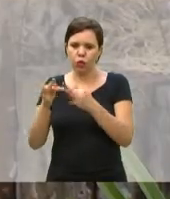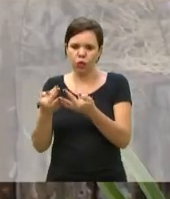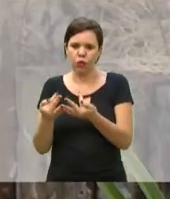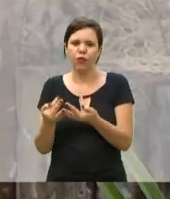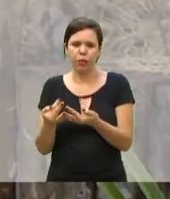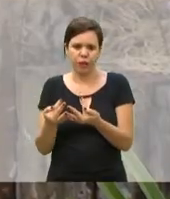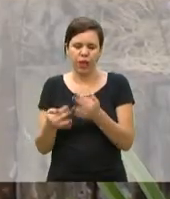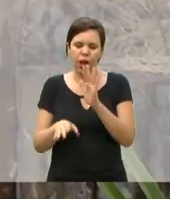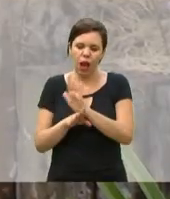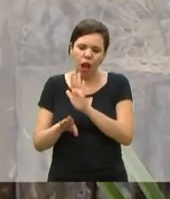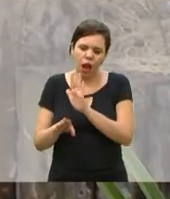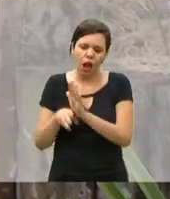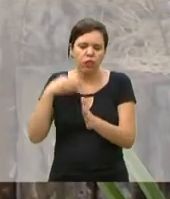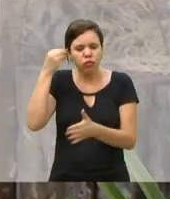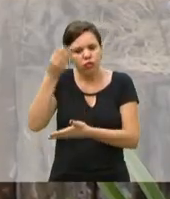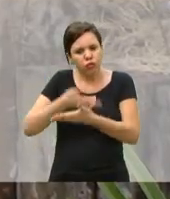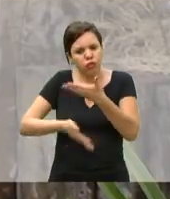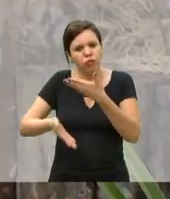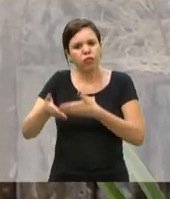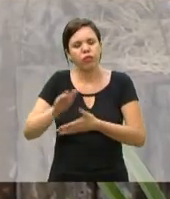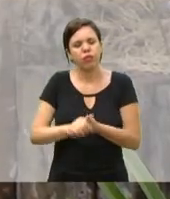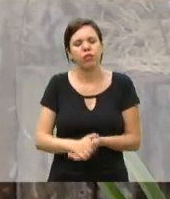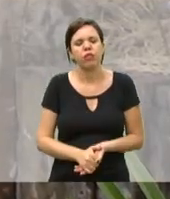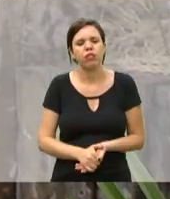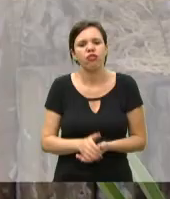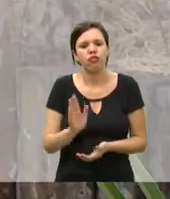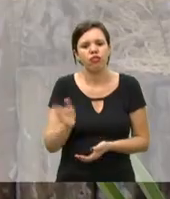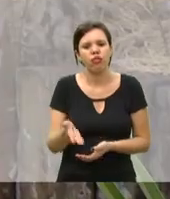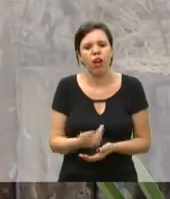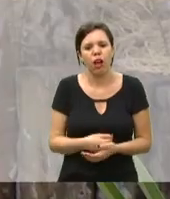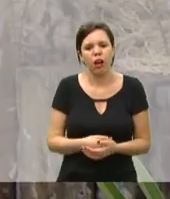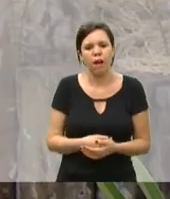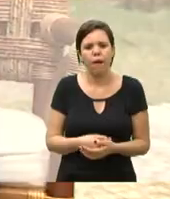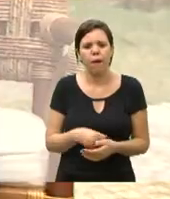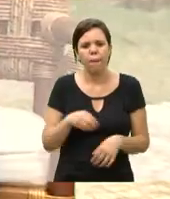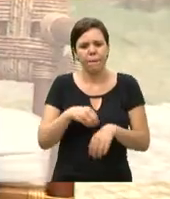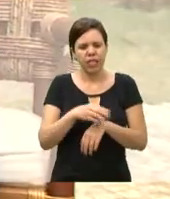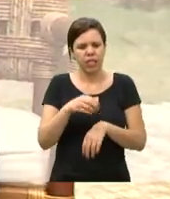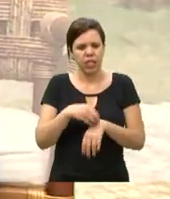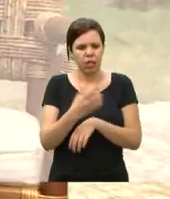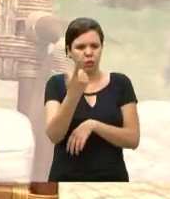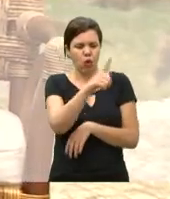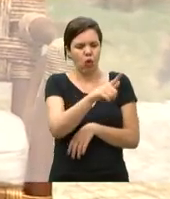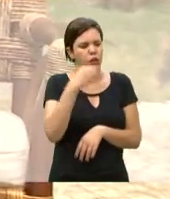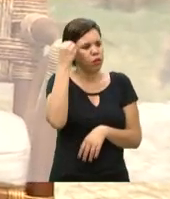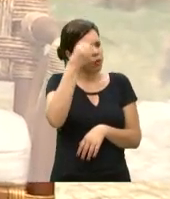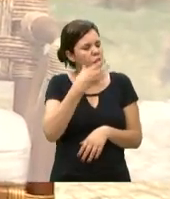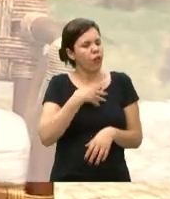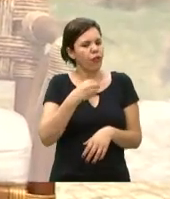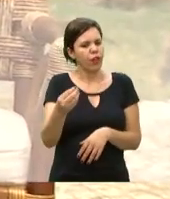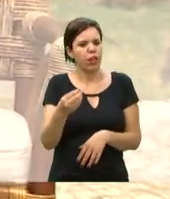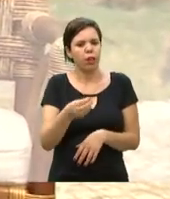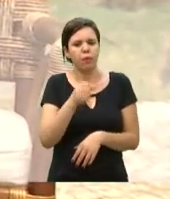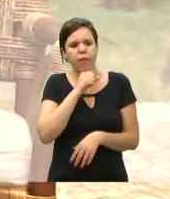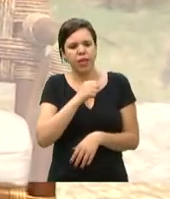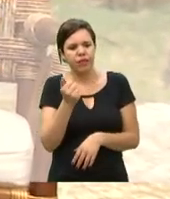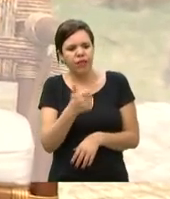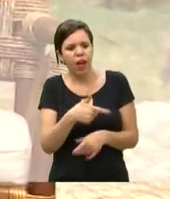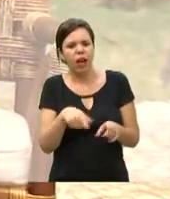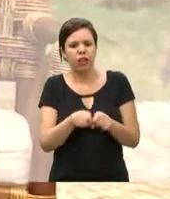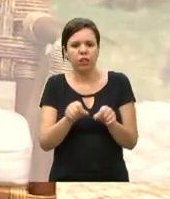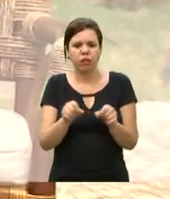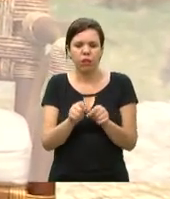pais, né? Que já é um passando a experiência para o outro, um com um filho mais velho,